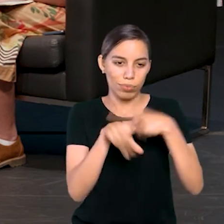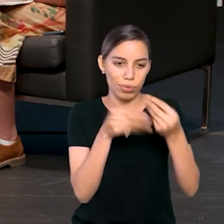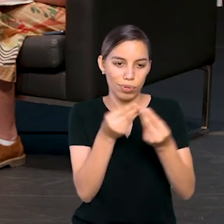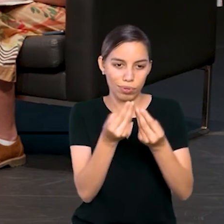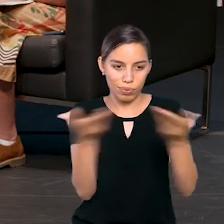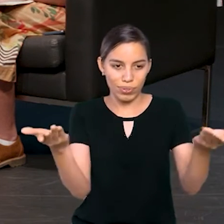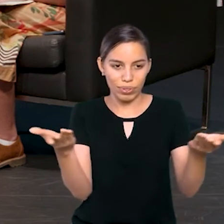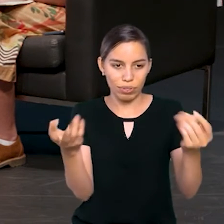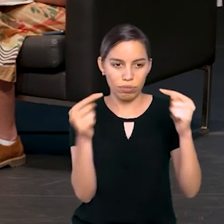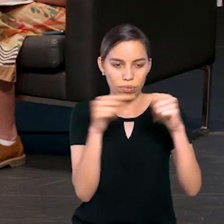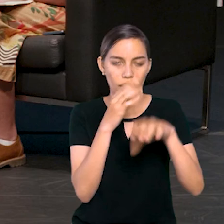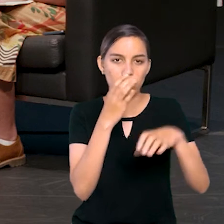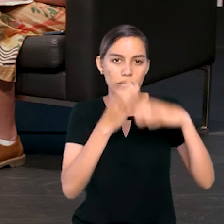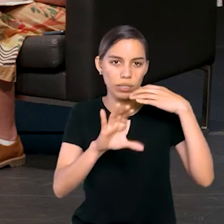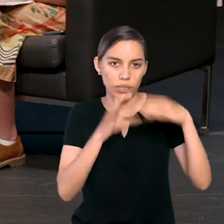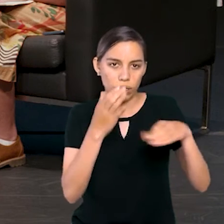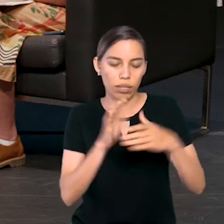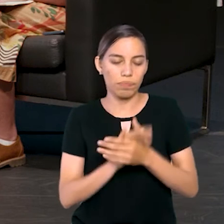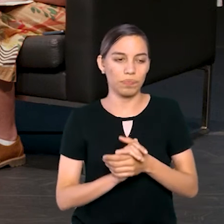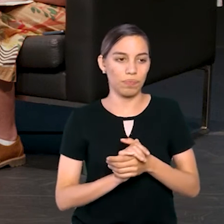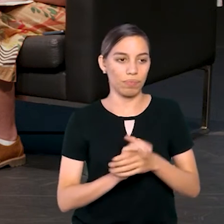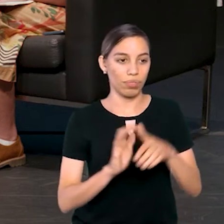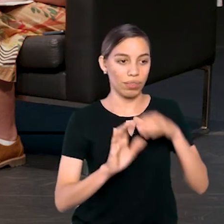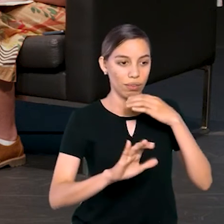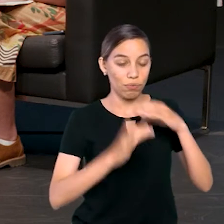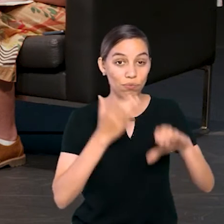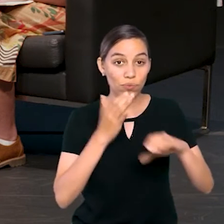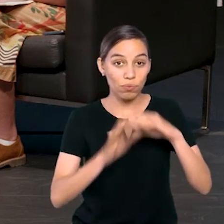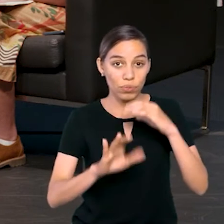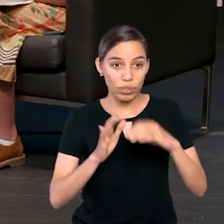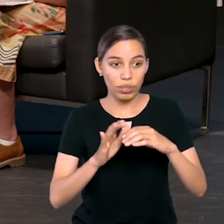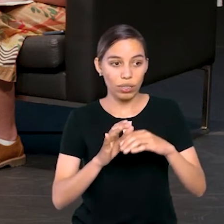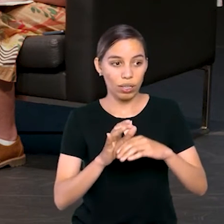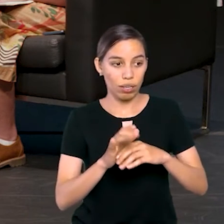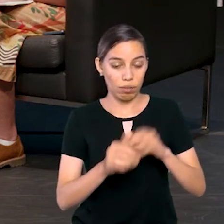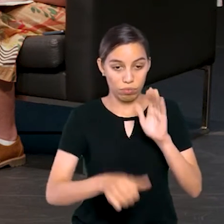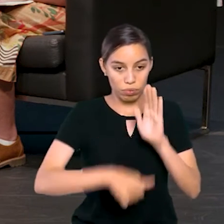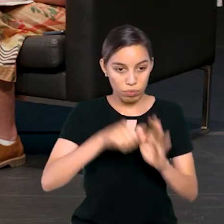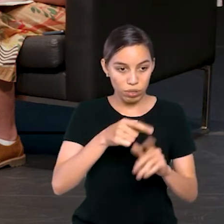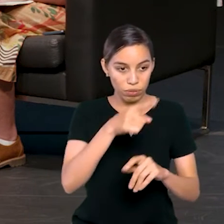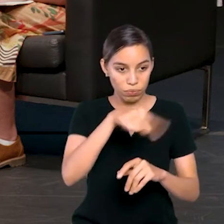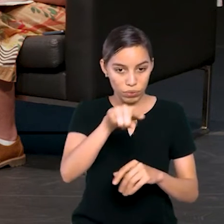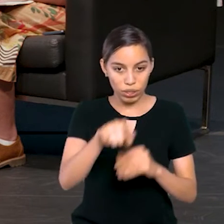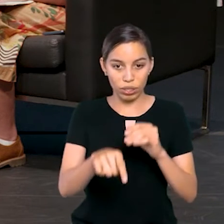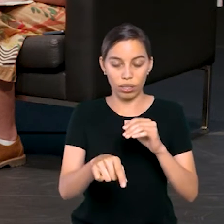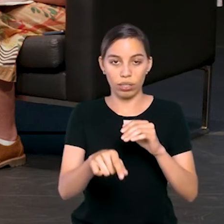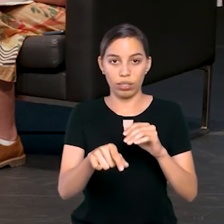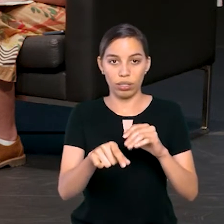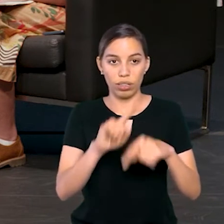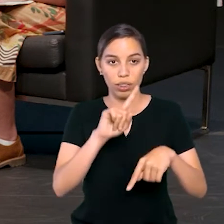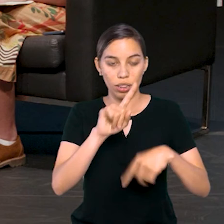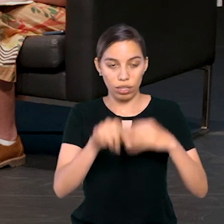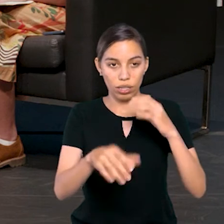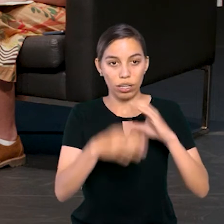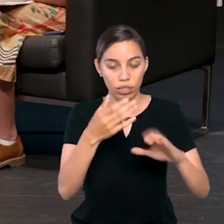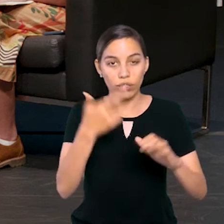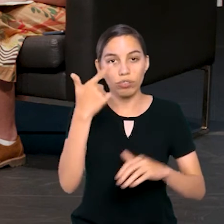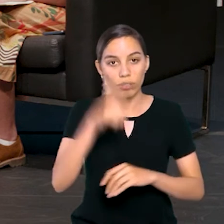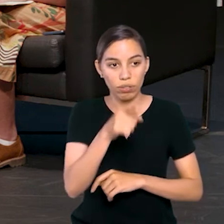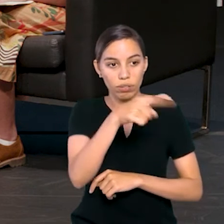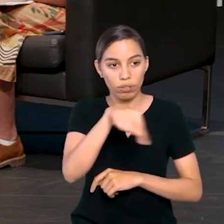canto. Então, eu vou cantar a primeira vez e na segunda eu conto com vocês, tá bem? Para a gente fazer esse canto